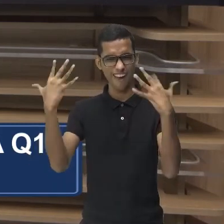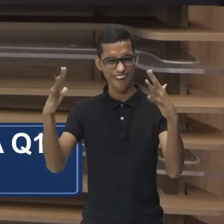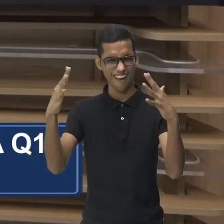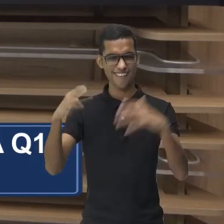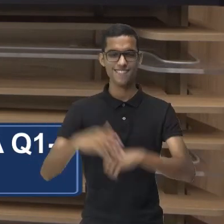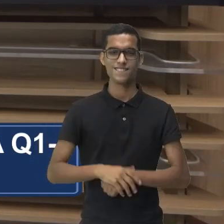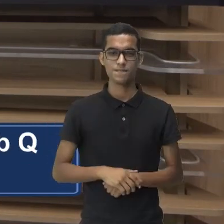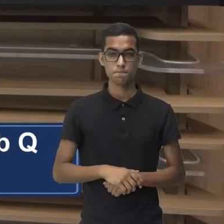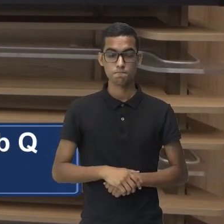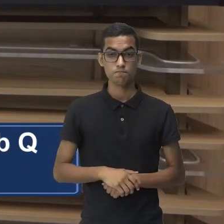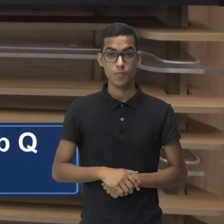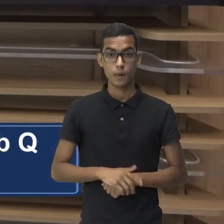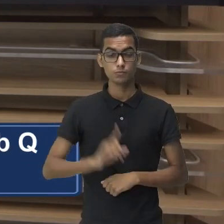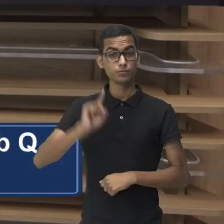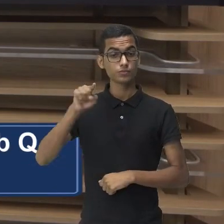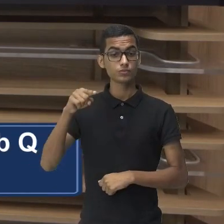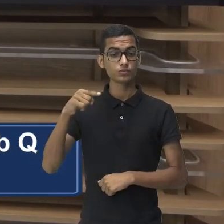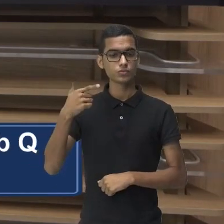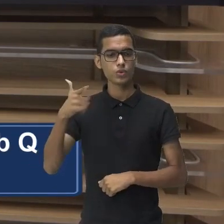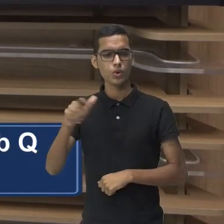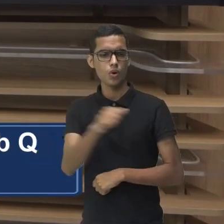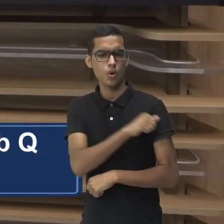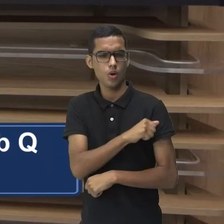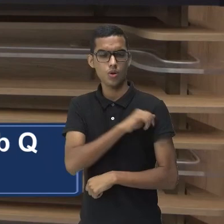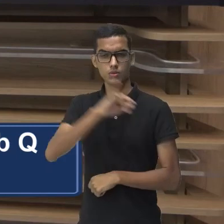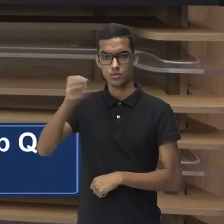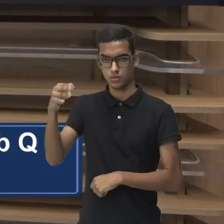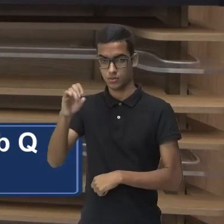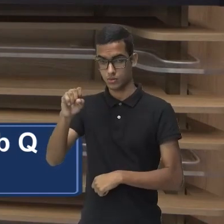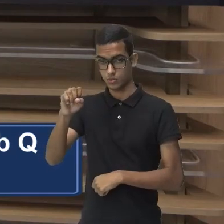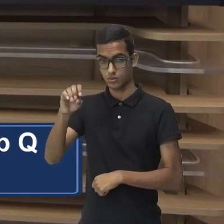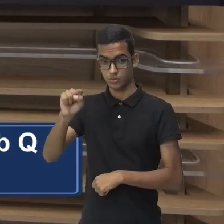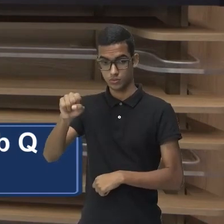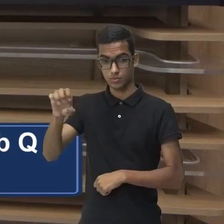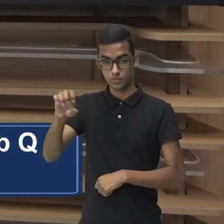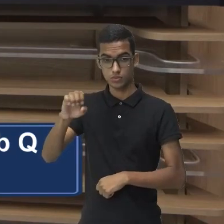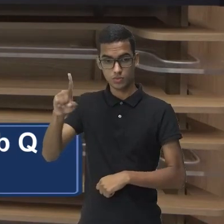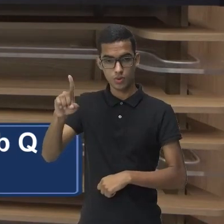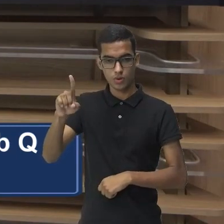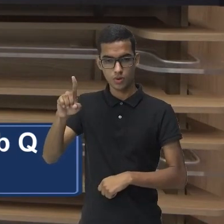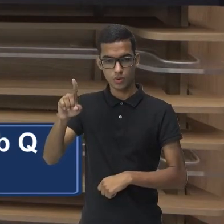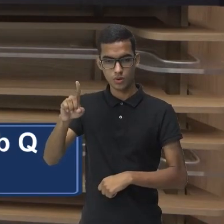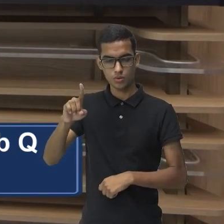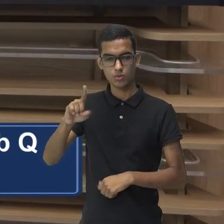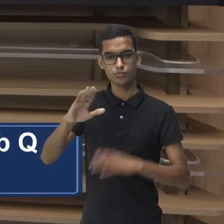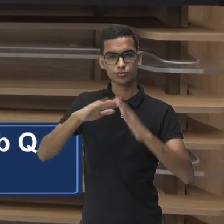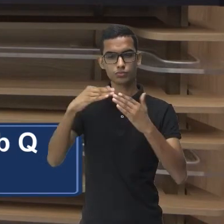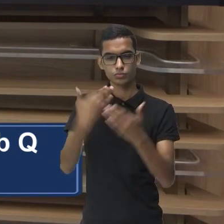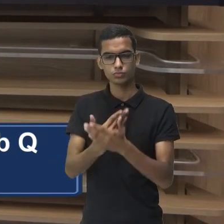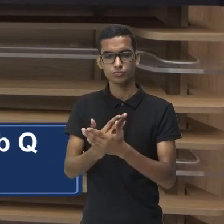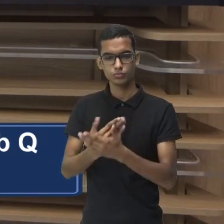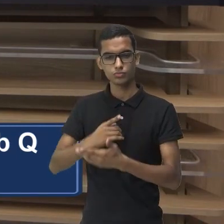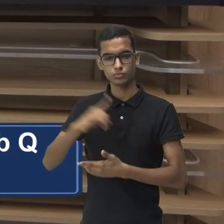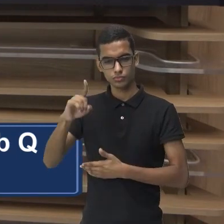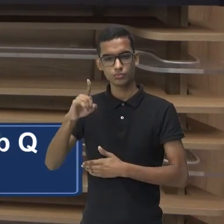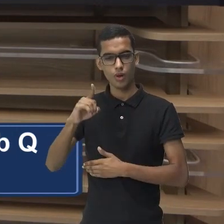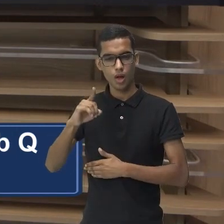Kennedy, tá? Vamos lá, o próximo também é o José Roberto, da Escola Estadual Coronel Fiuza,